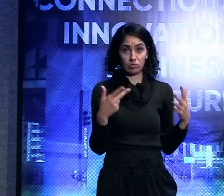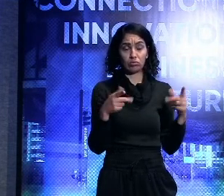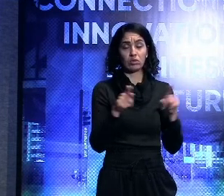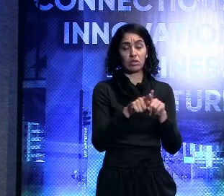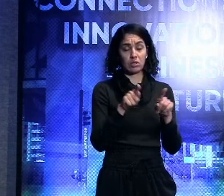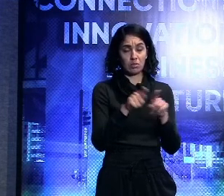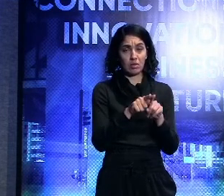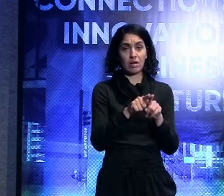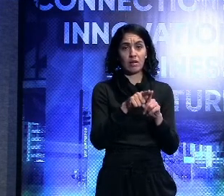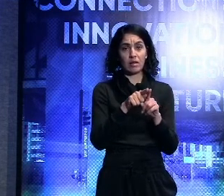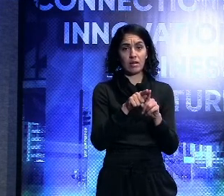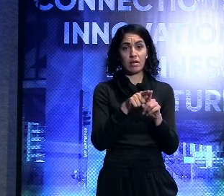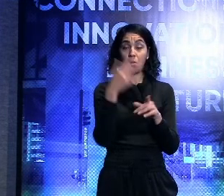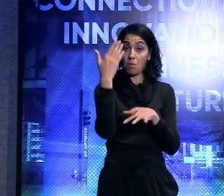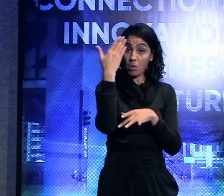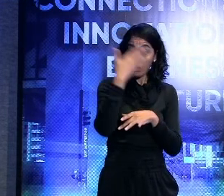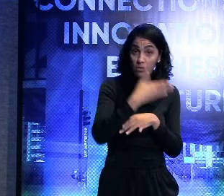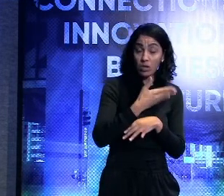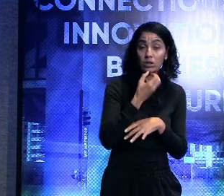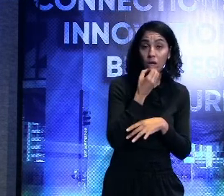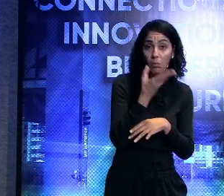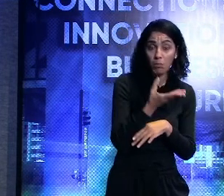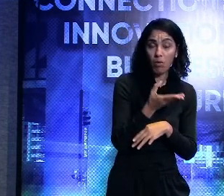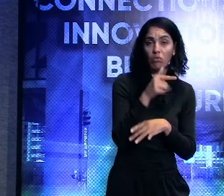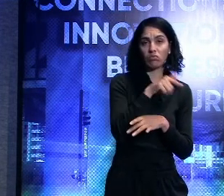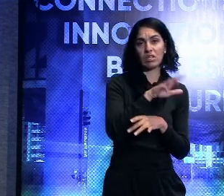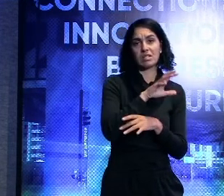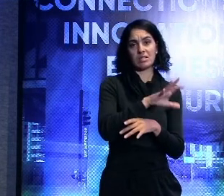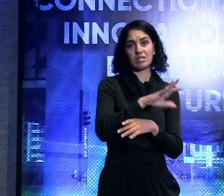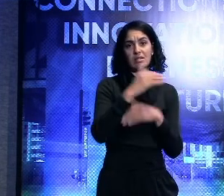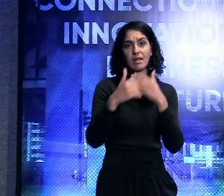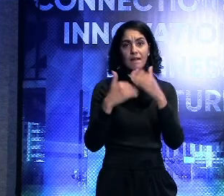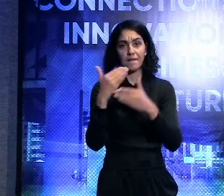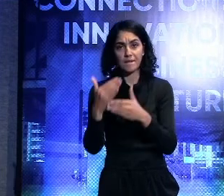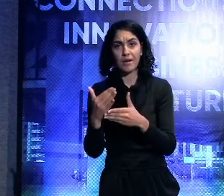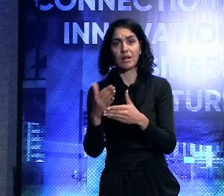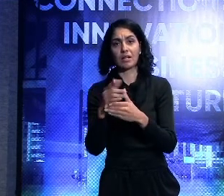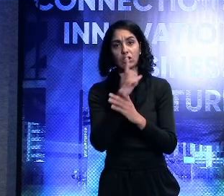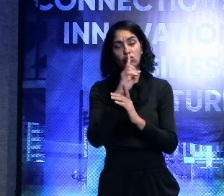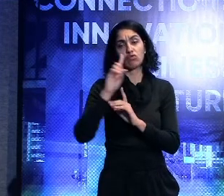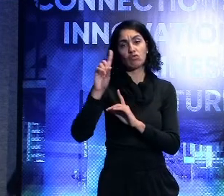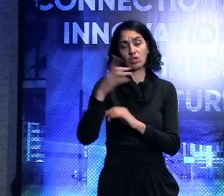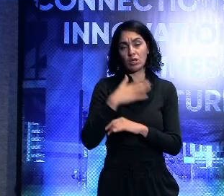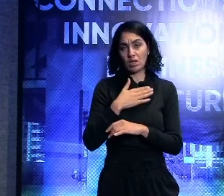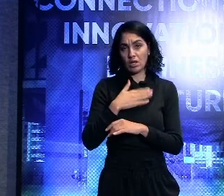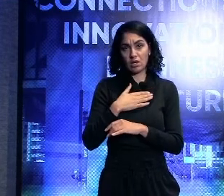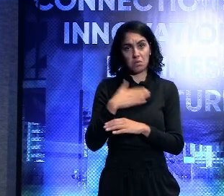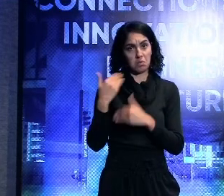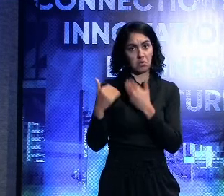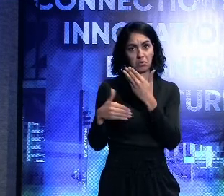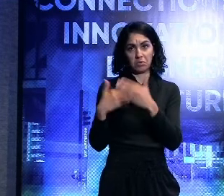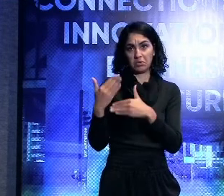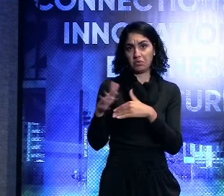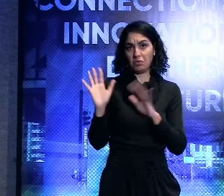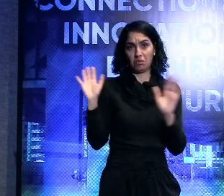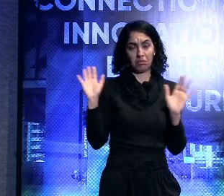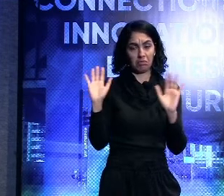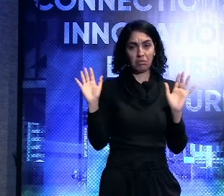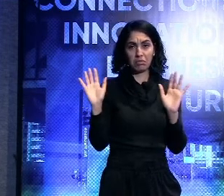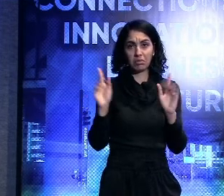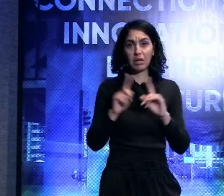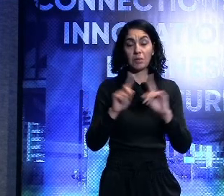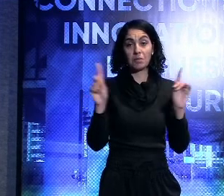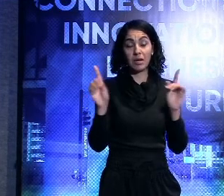esse formato, validando que a gente consegue desenvolver um mock-up de uma API em um dia, porque eu, que não desenvolvo, não ia saber isso. Então, realmente,